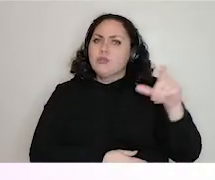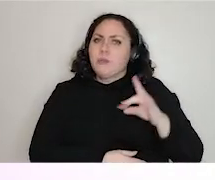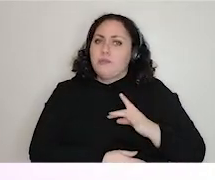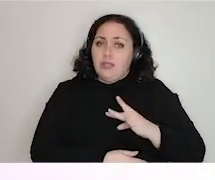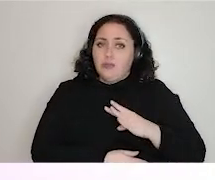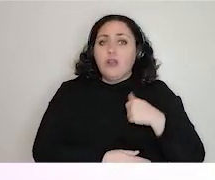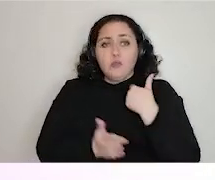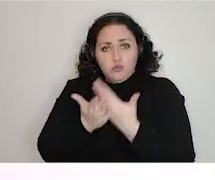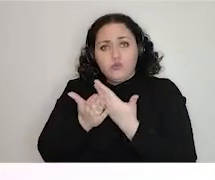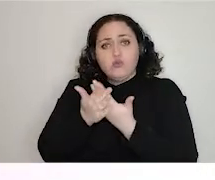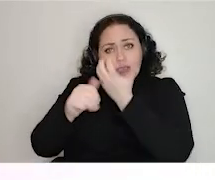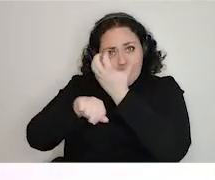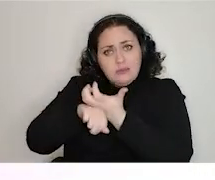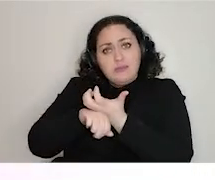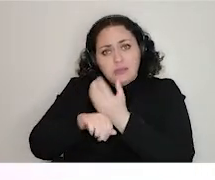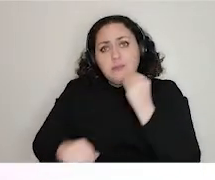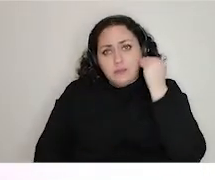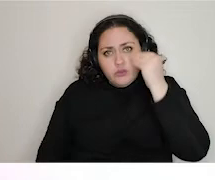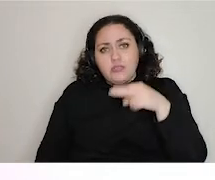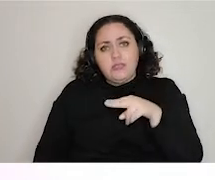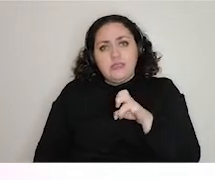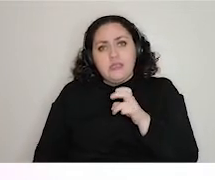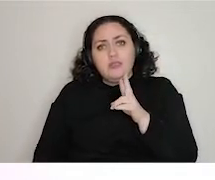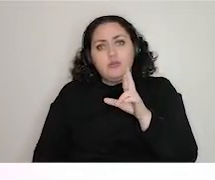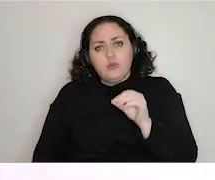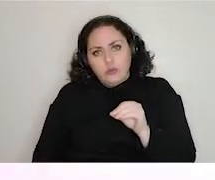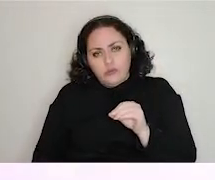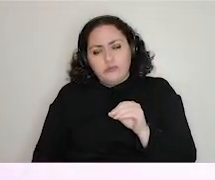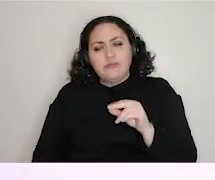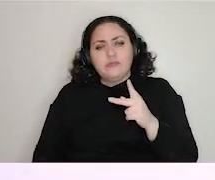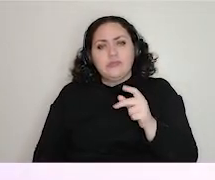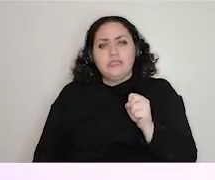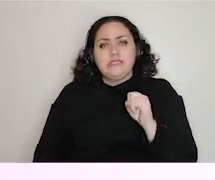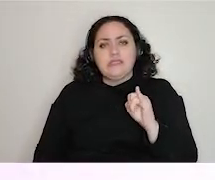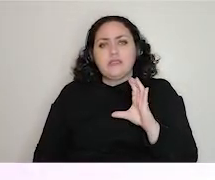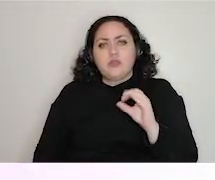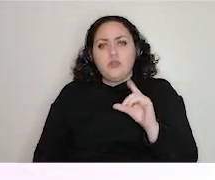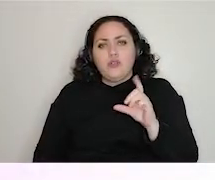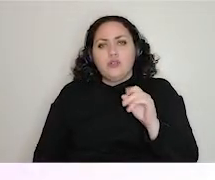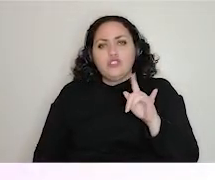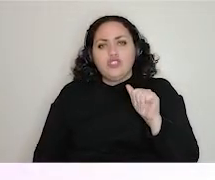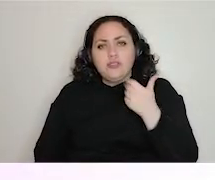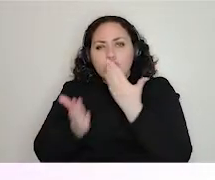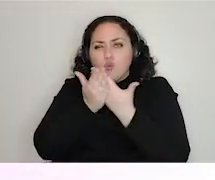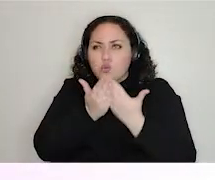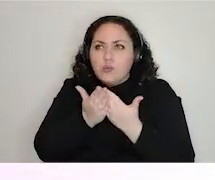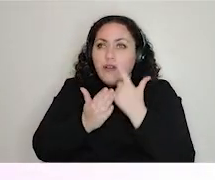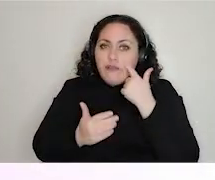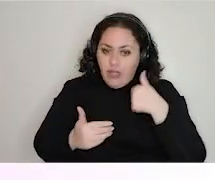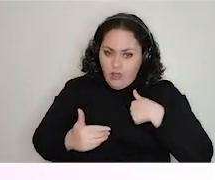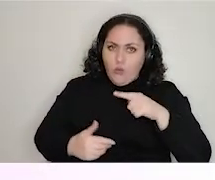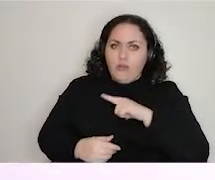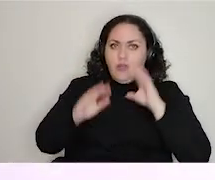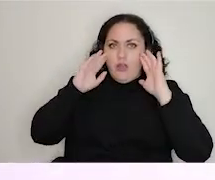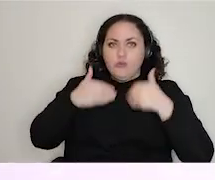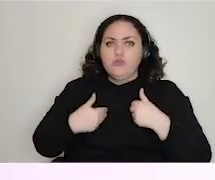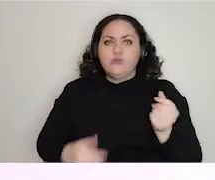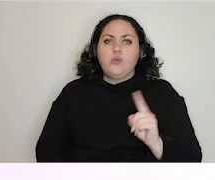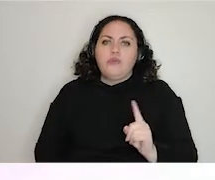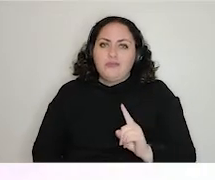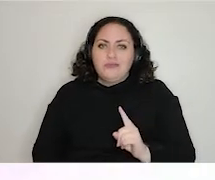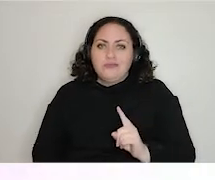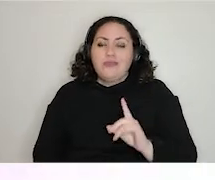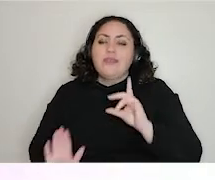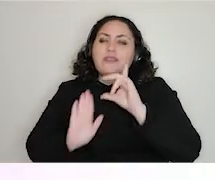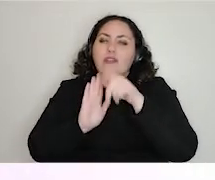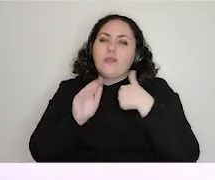eu sentia que eu intimidava as pessoas. Cheguei a fazer essa cadeira da psicologia, né? Para vocês terem uma noção, e